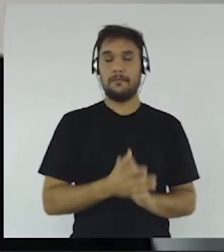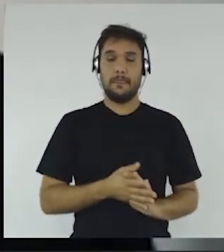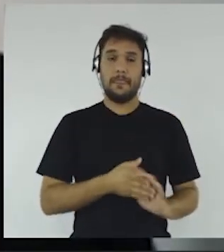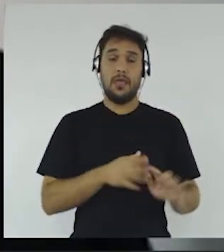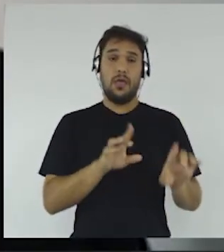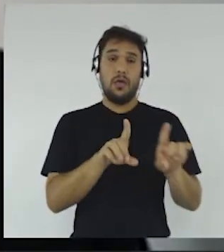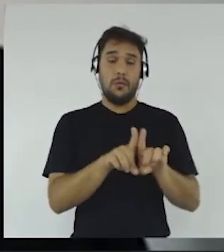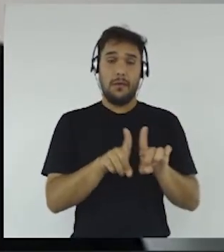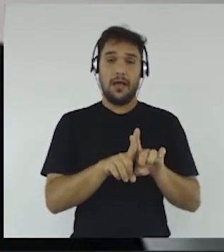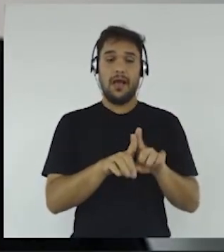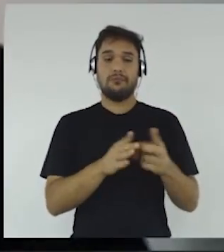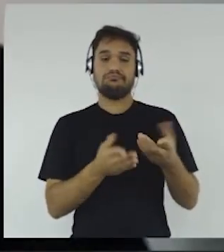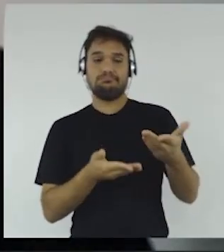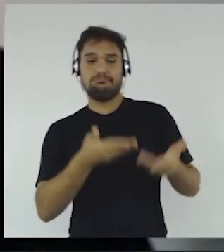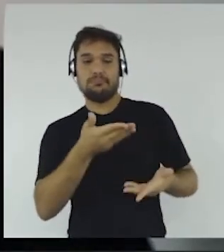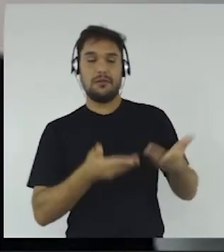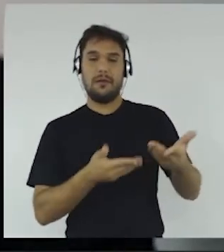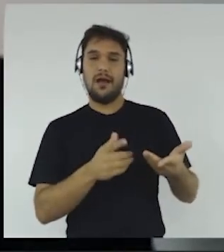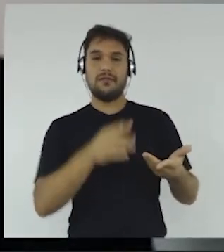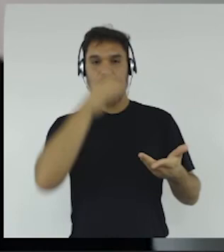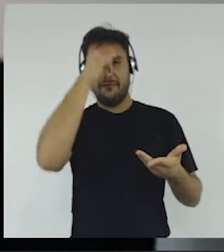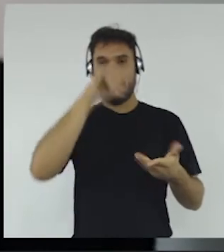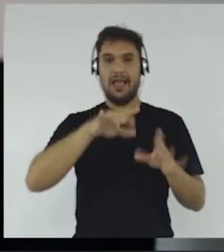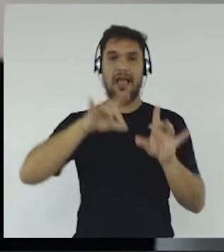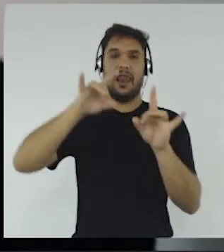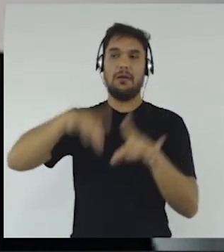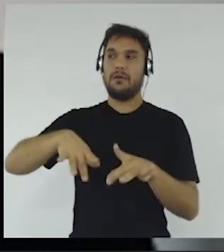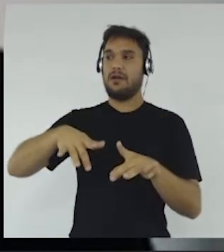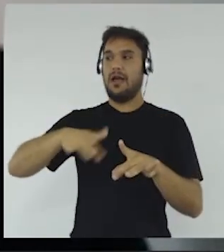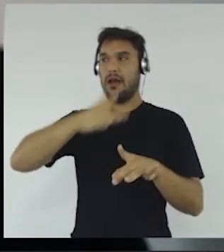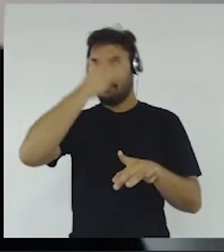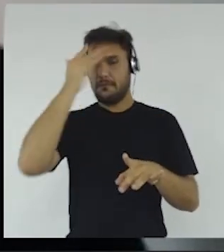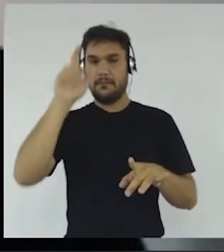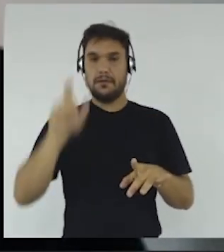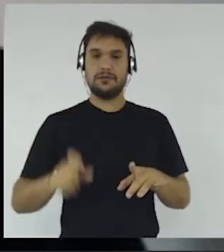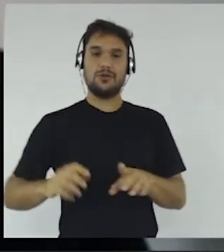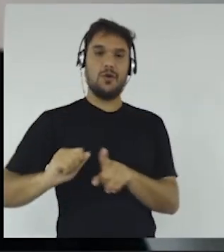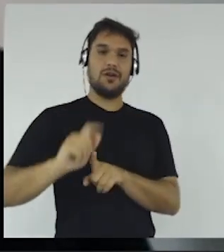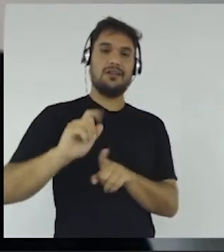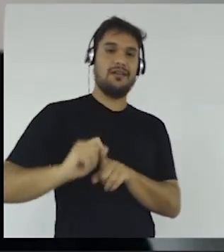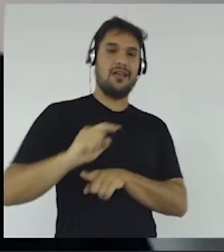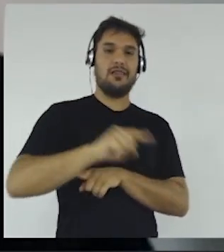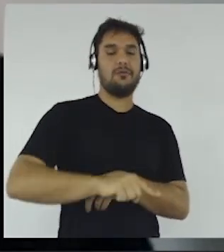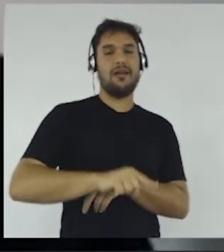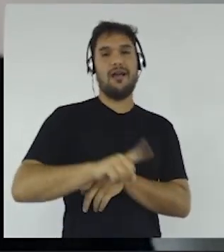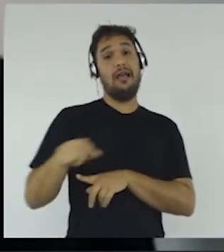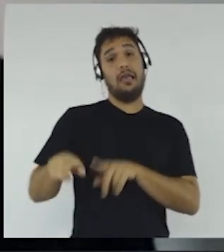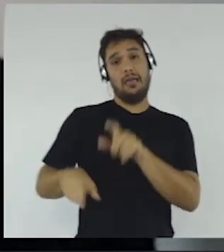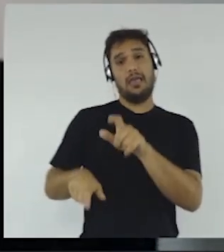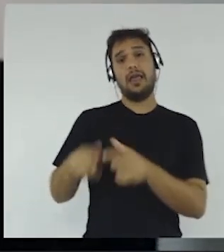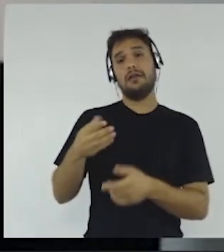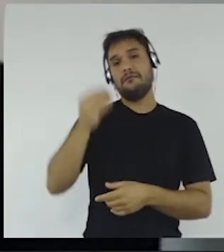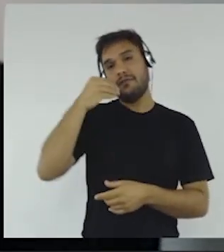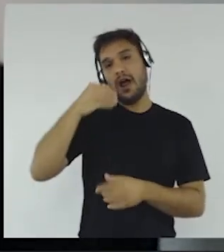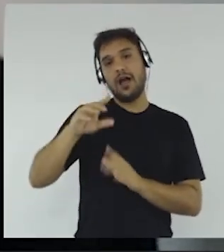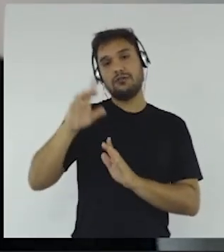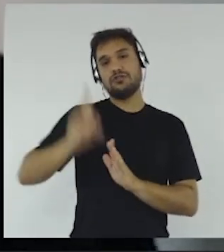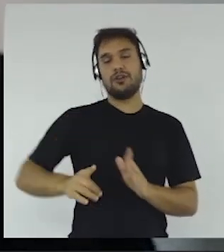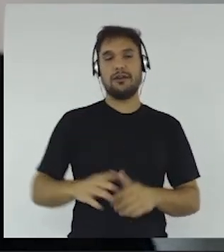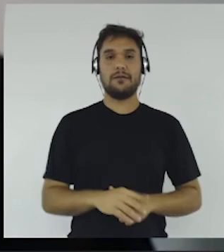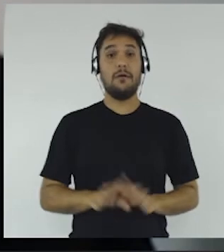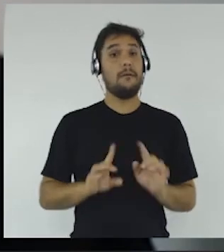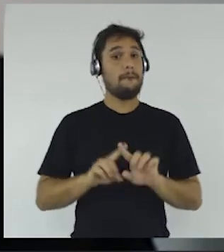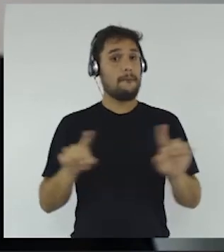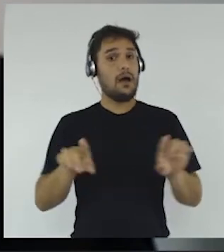um mercado equilibrado e não abandonasse o locatário, que, na maioria das vezes, era a parte mais frágil economicamente,